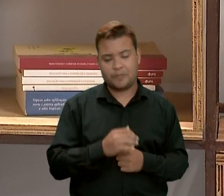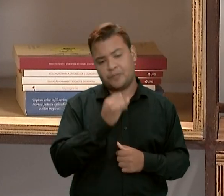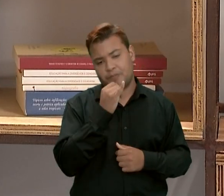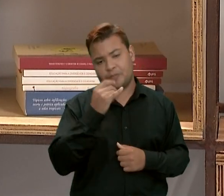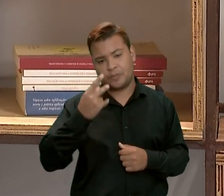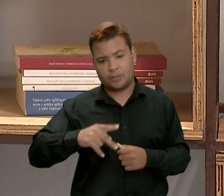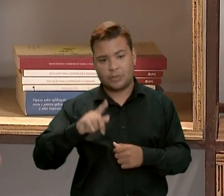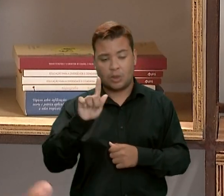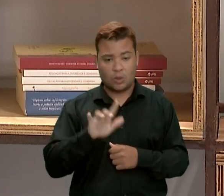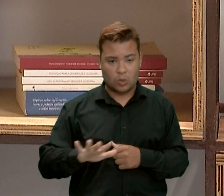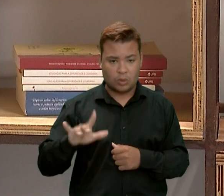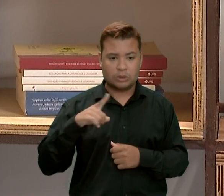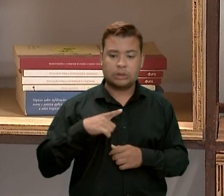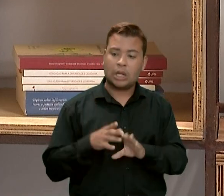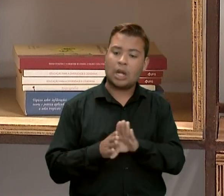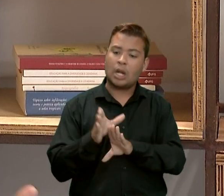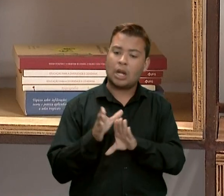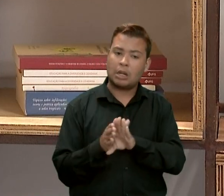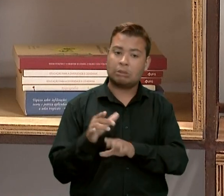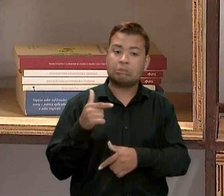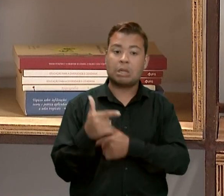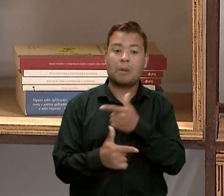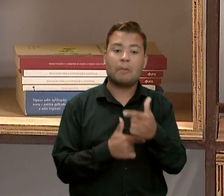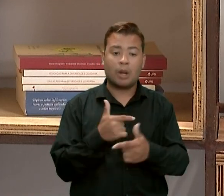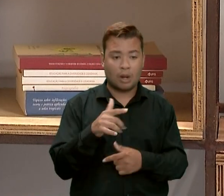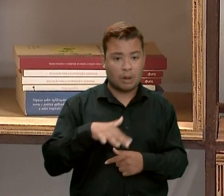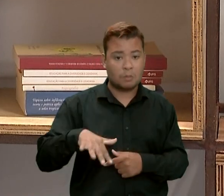orientação específica de atuação da